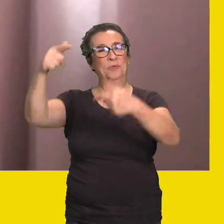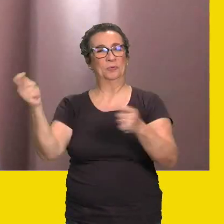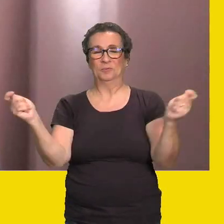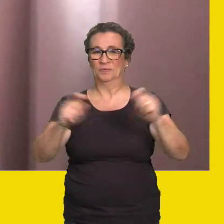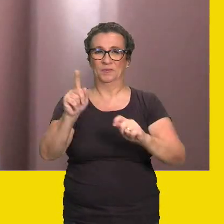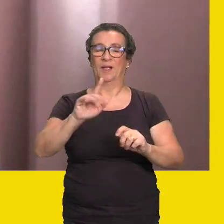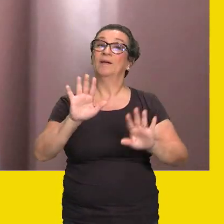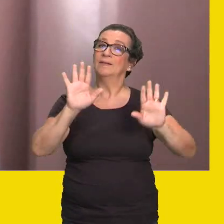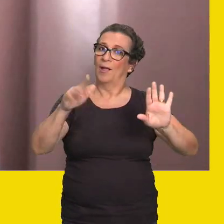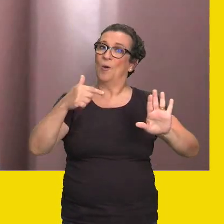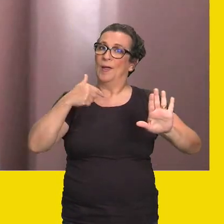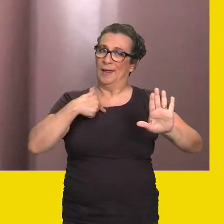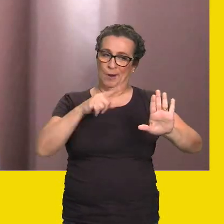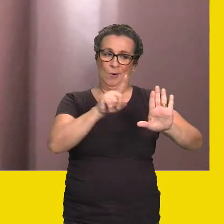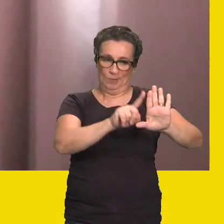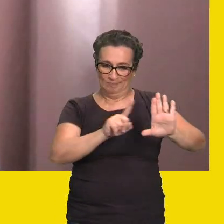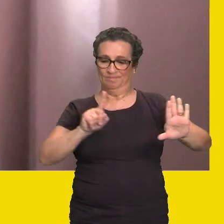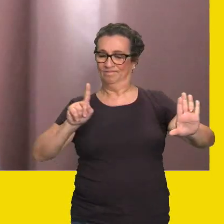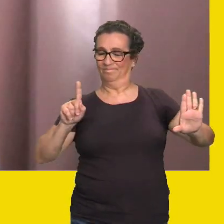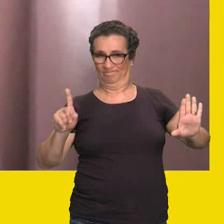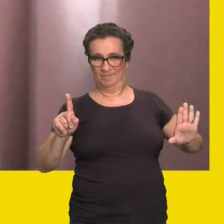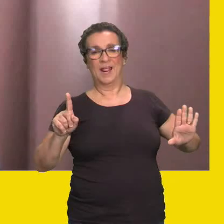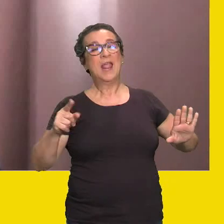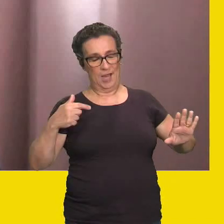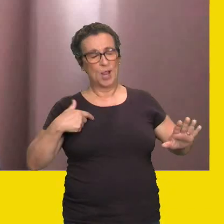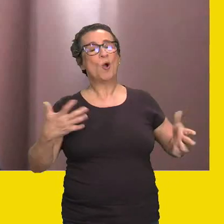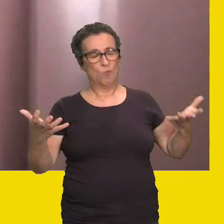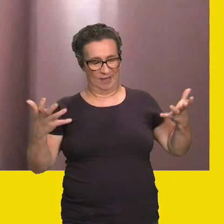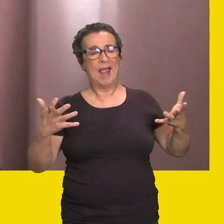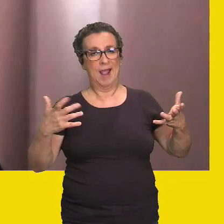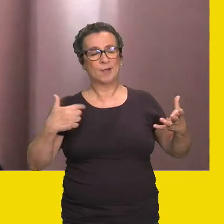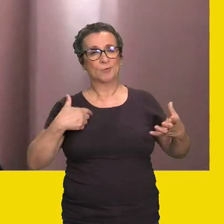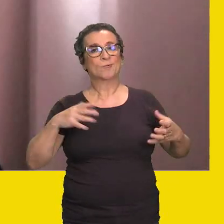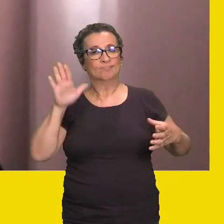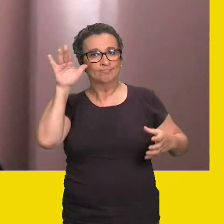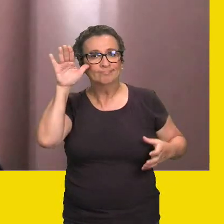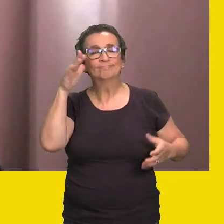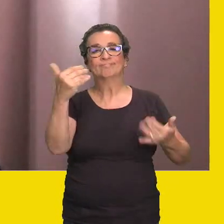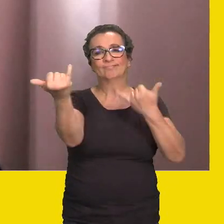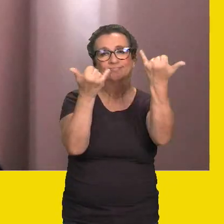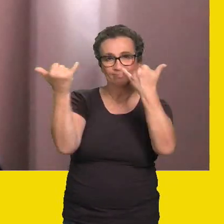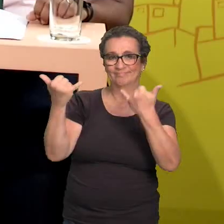estar sempre nesse lugar de humildade, de escuta atenta desses estudantes.